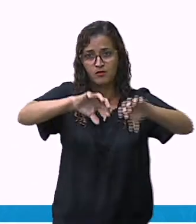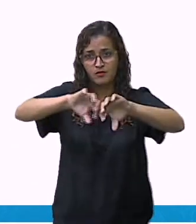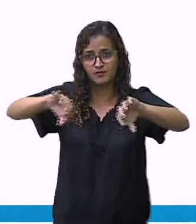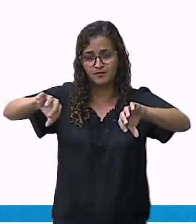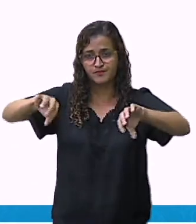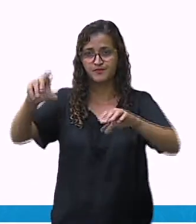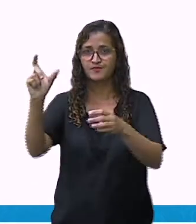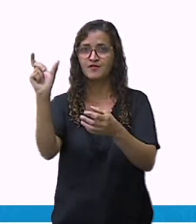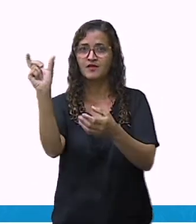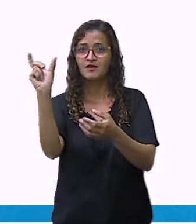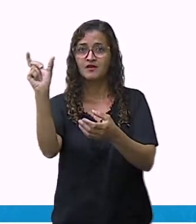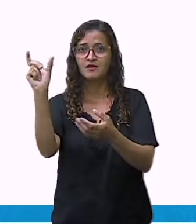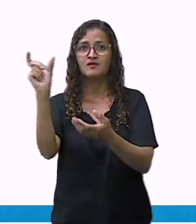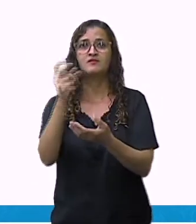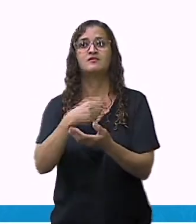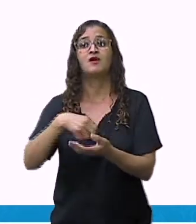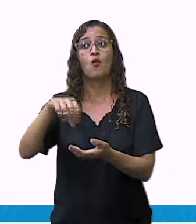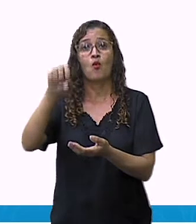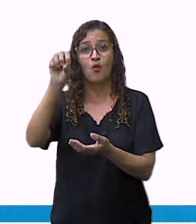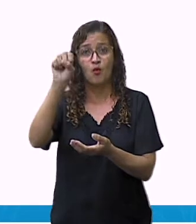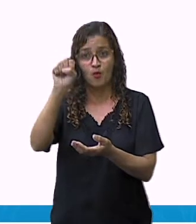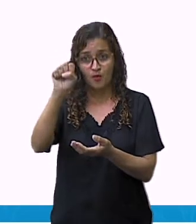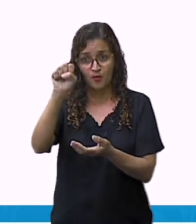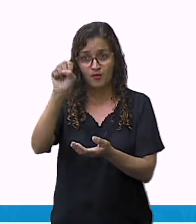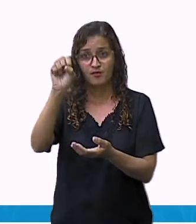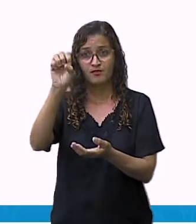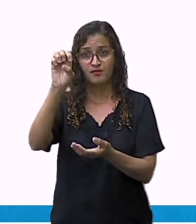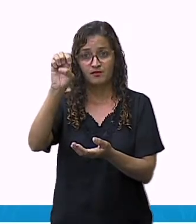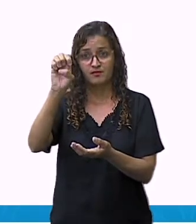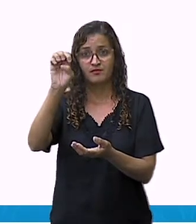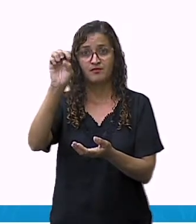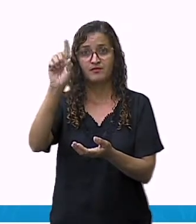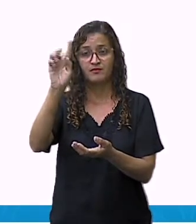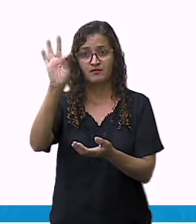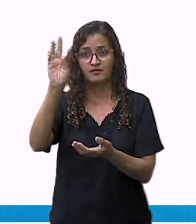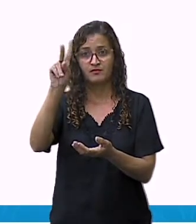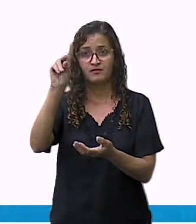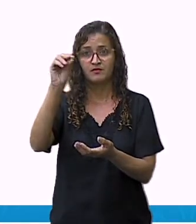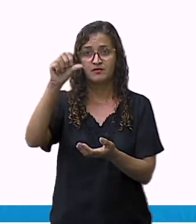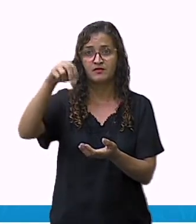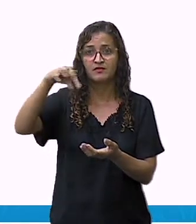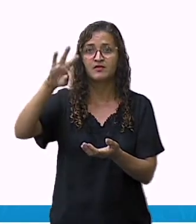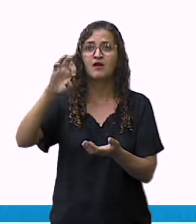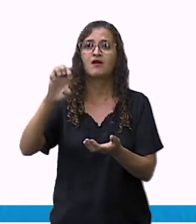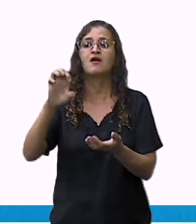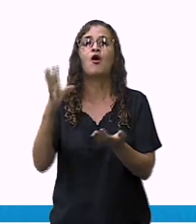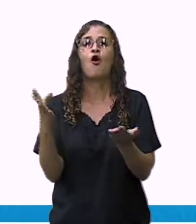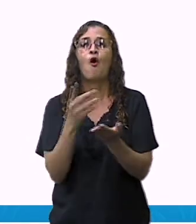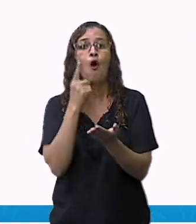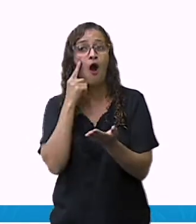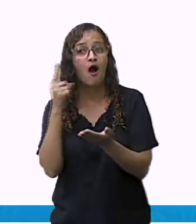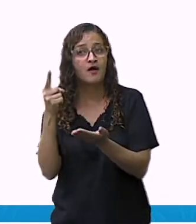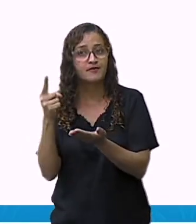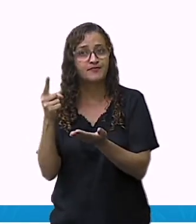silábica. A palavra estudante, ela tem as seguintes sílabas: